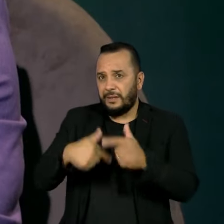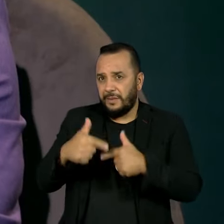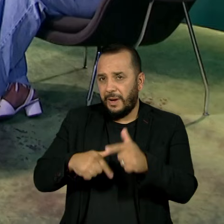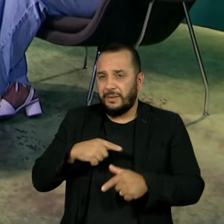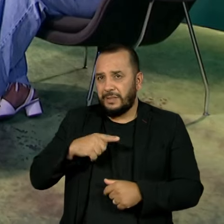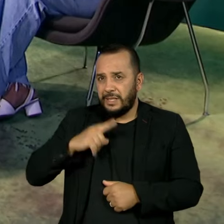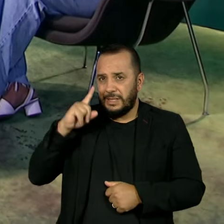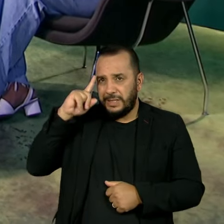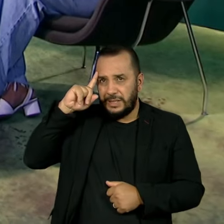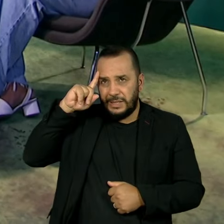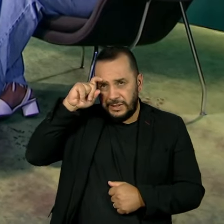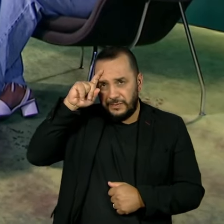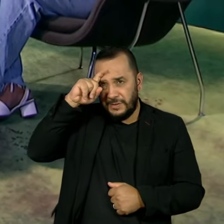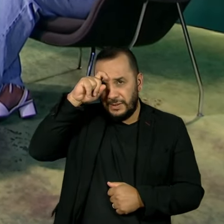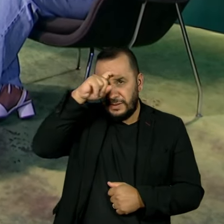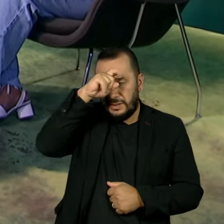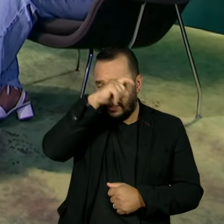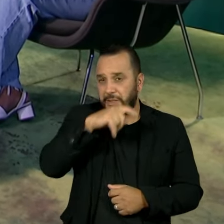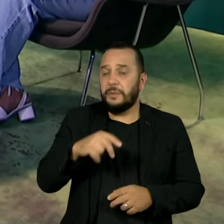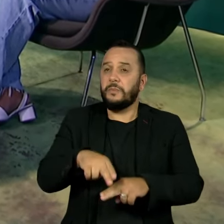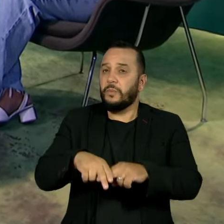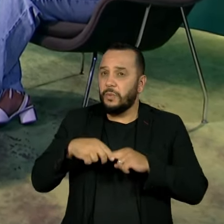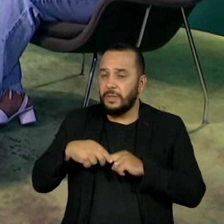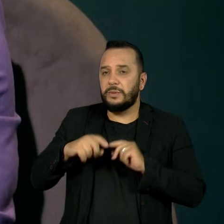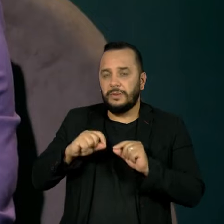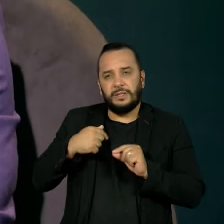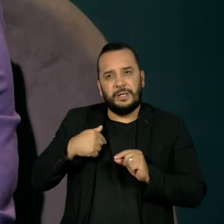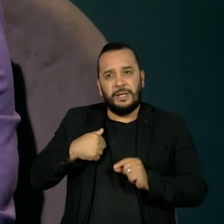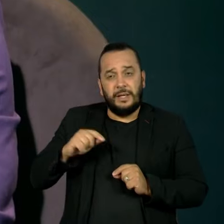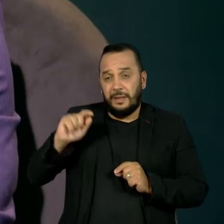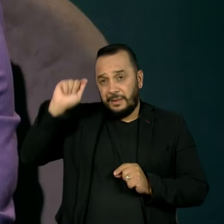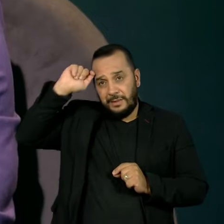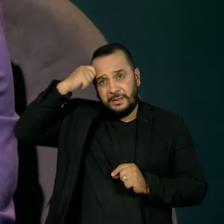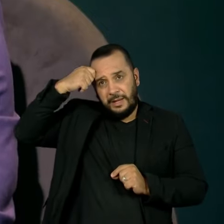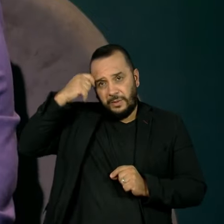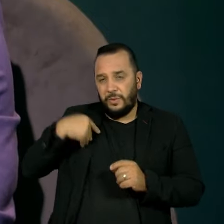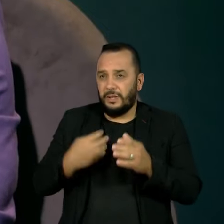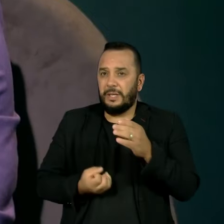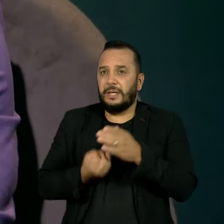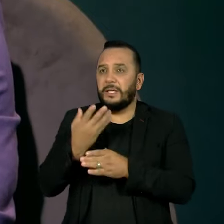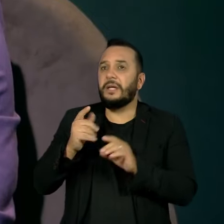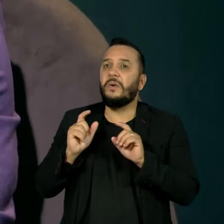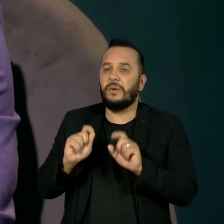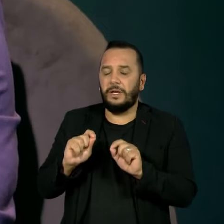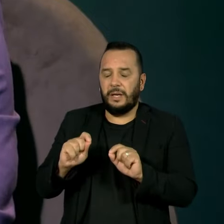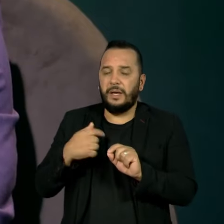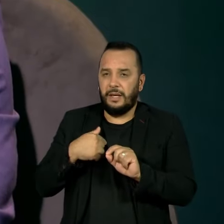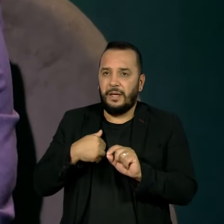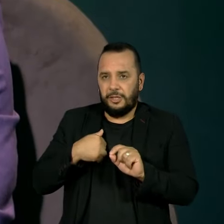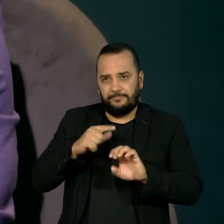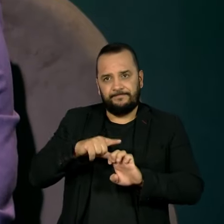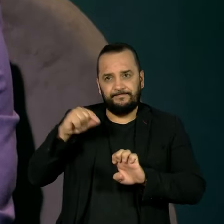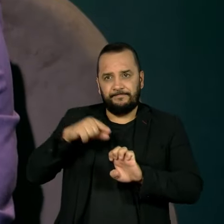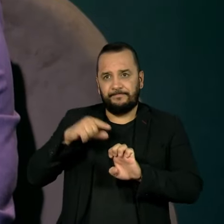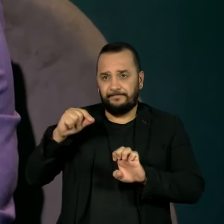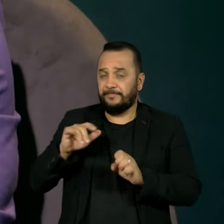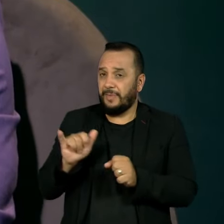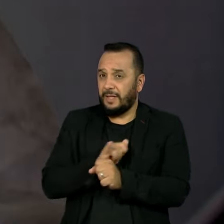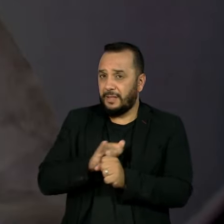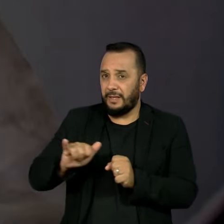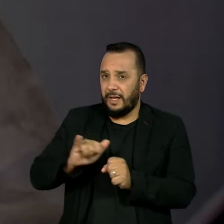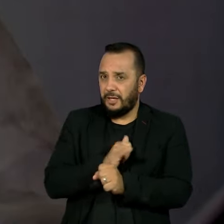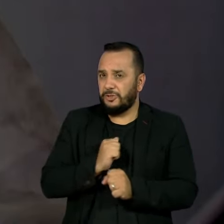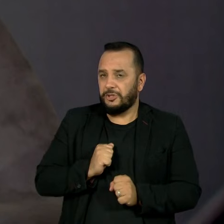pontos que levam o afroempreendedor a empreender. Ele normalmente procura como primeira saída